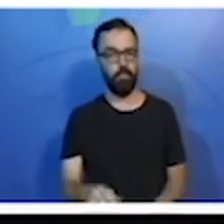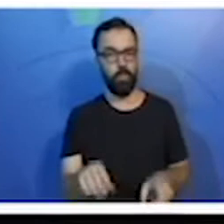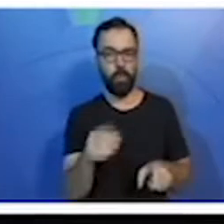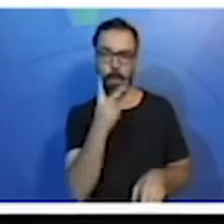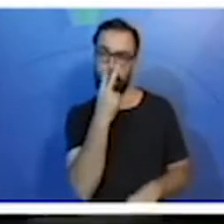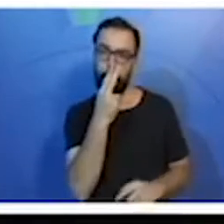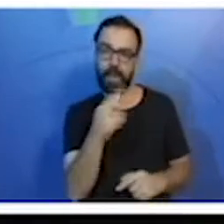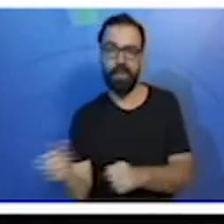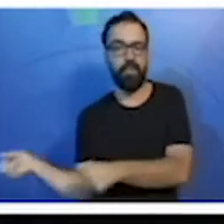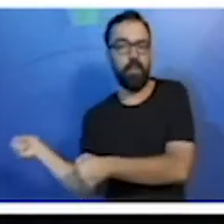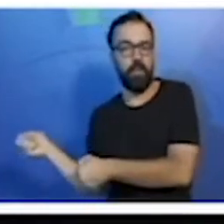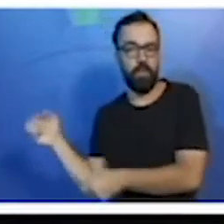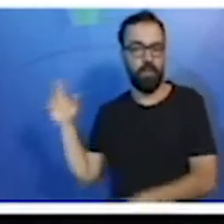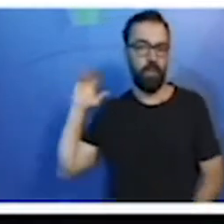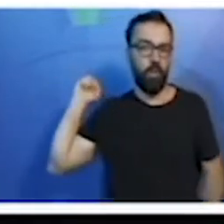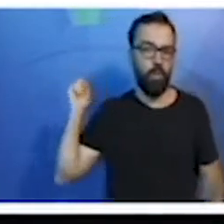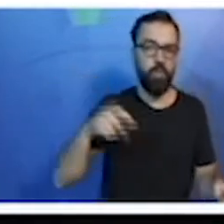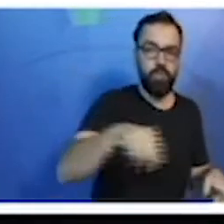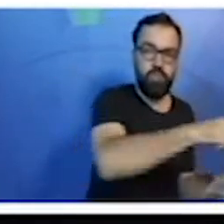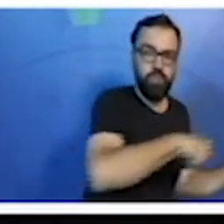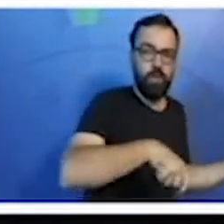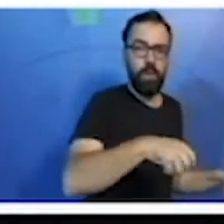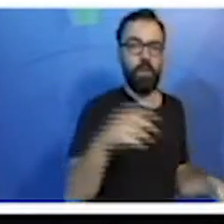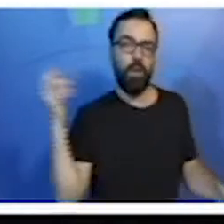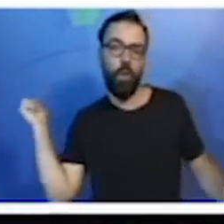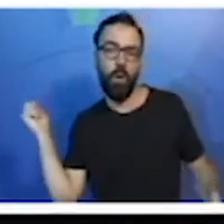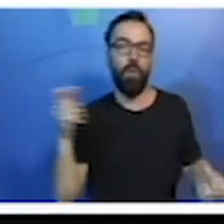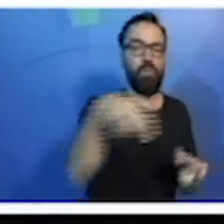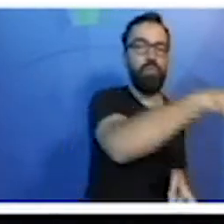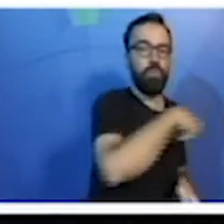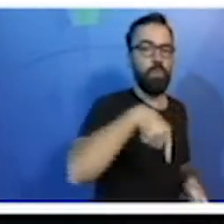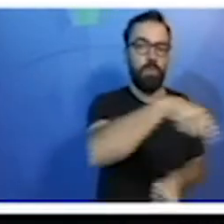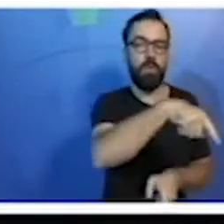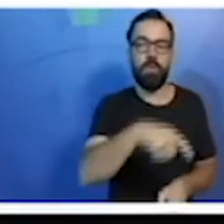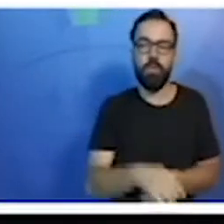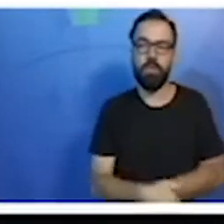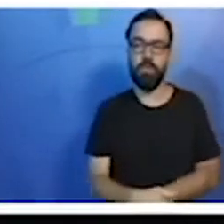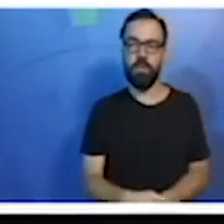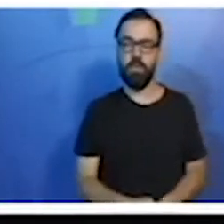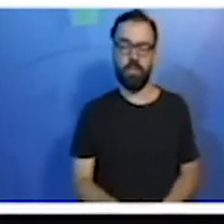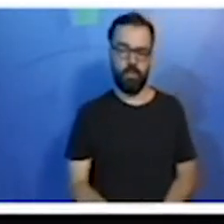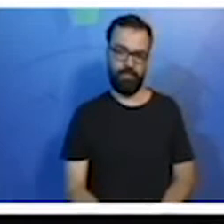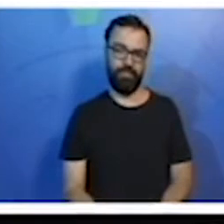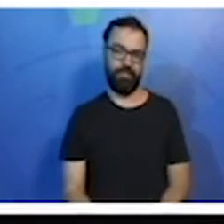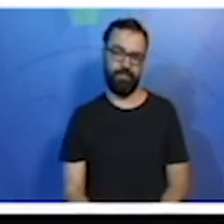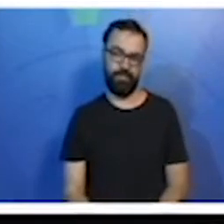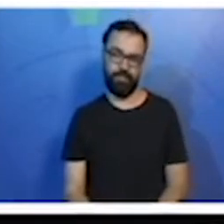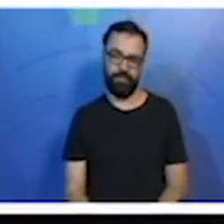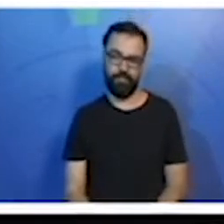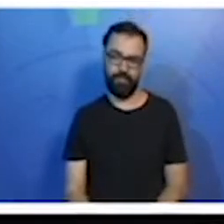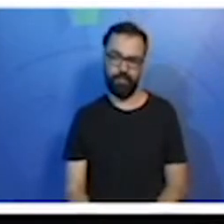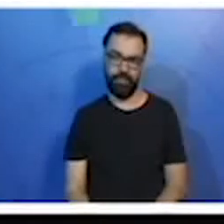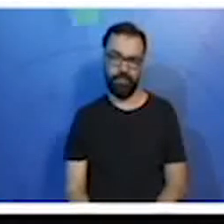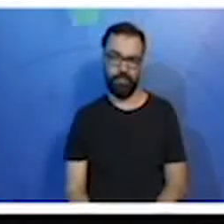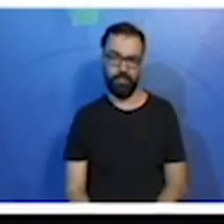no ciclismo né então vence a competição quem terminar o circuito no menor tempo possível vencendo as outras equipes